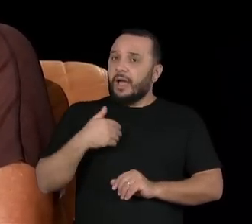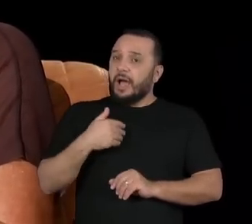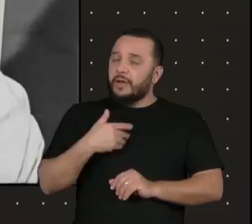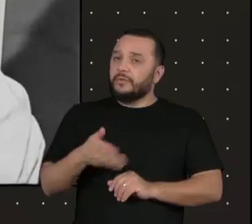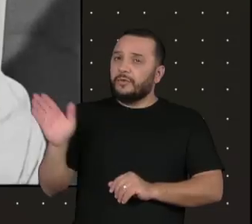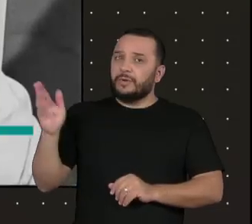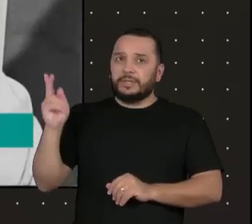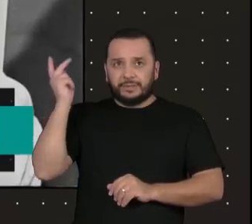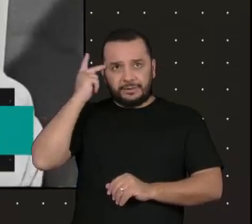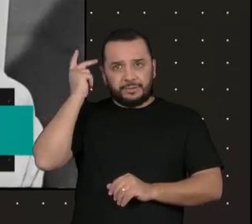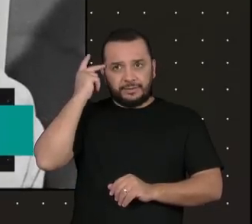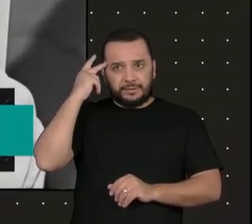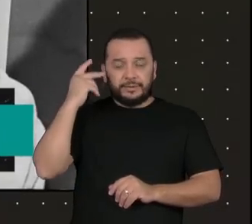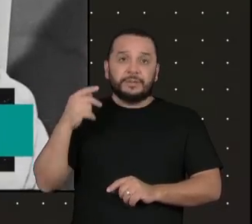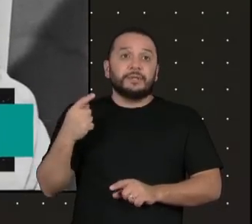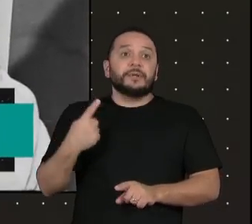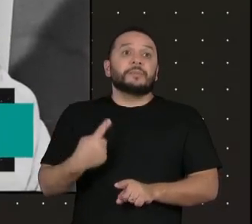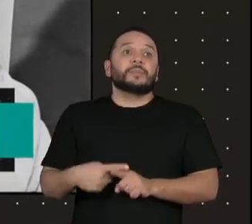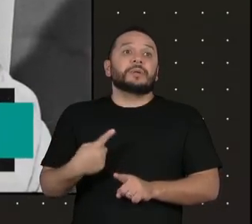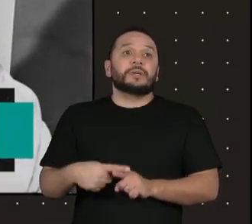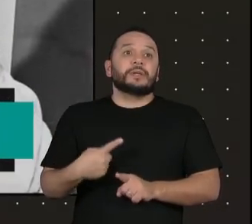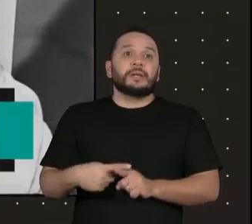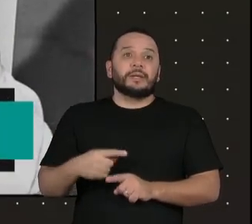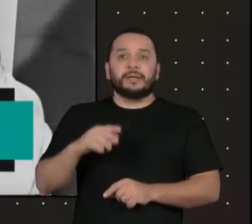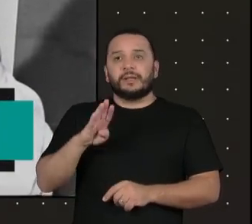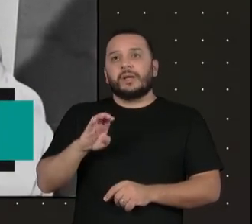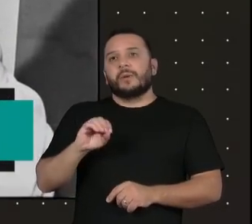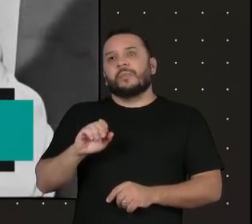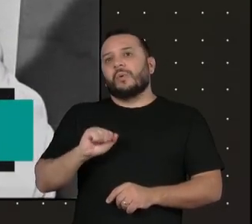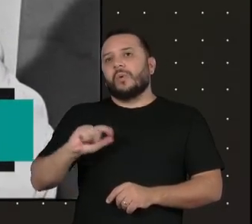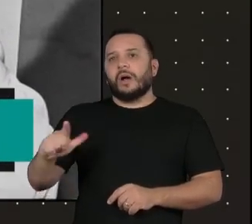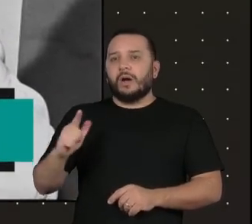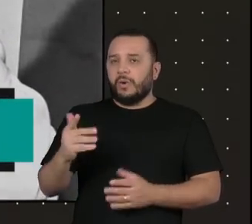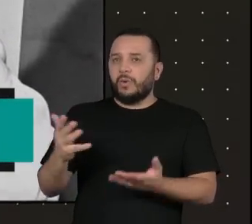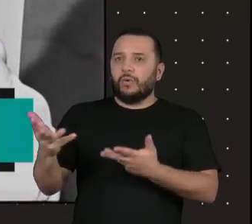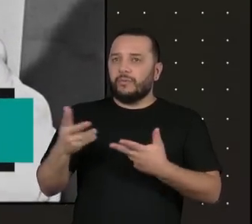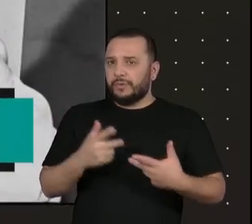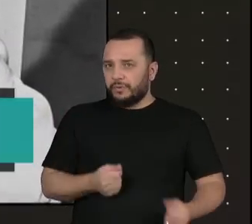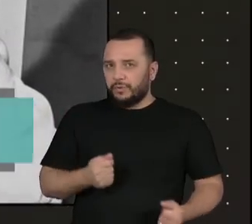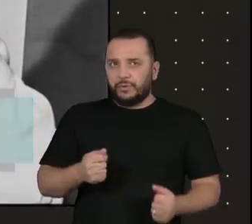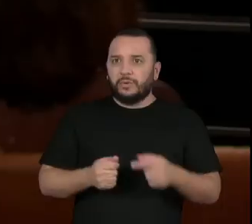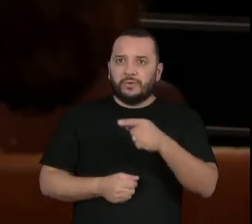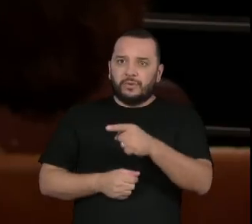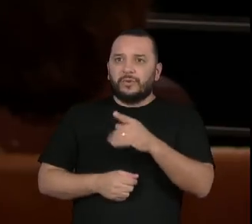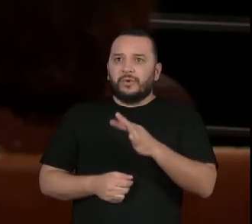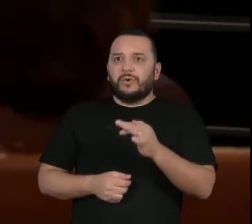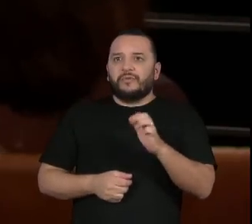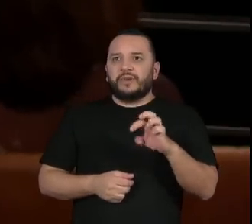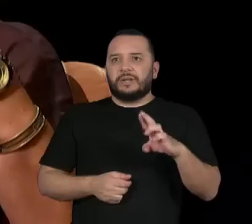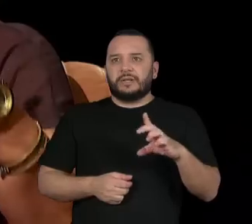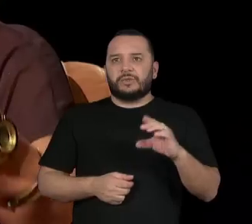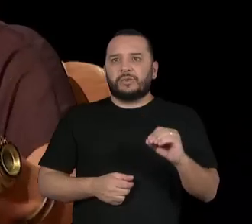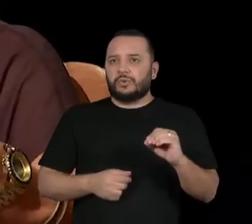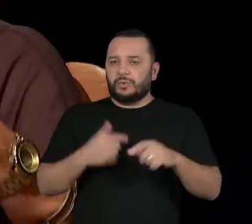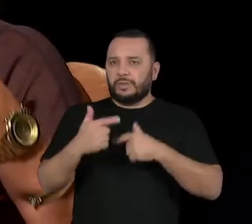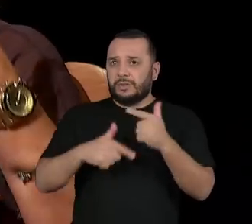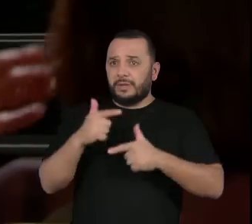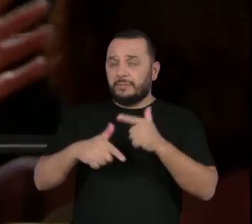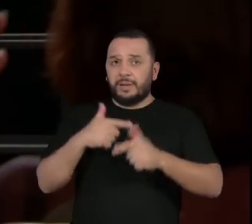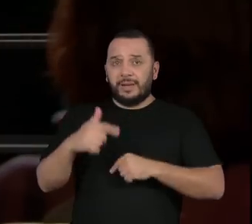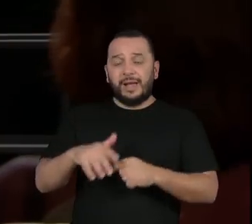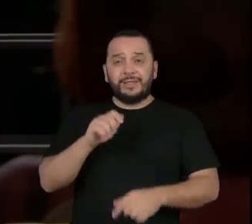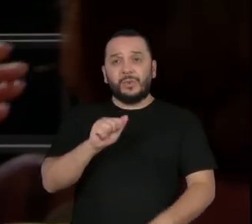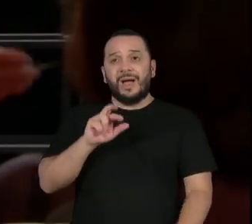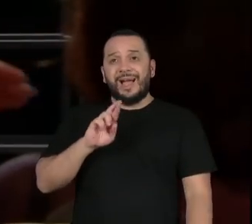Paulo porque o Boal tinha convidado o Fernando para trabalhar no Arena. Que eles queriam fazer um teatro de repertório,